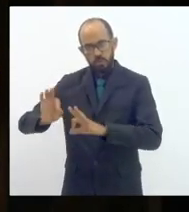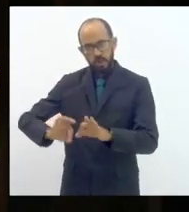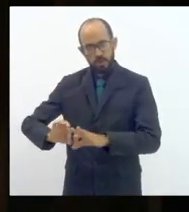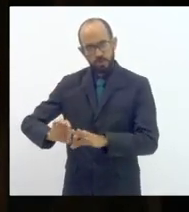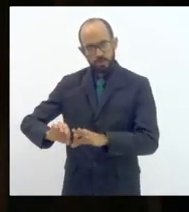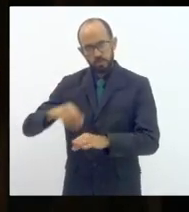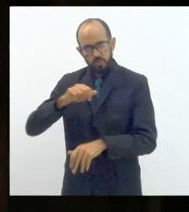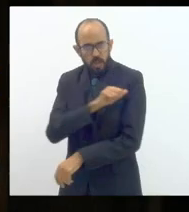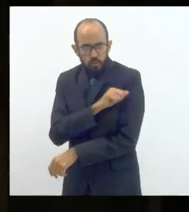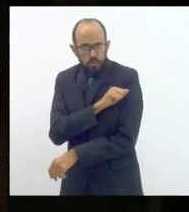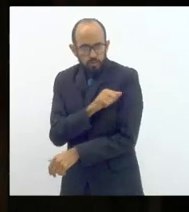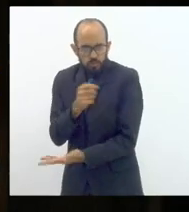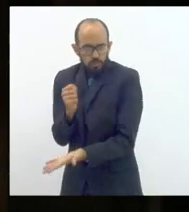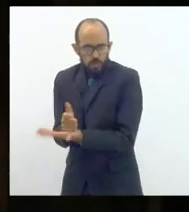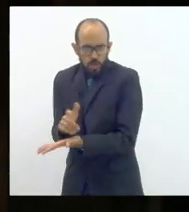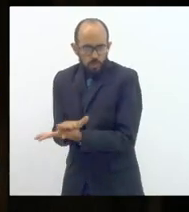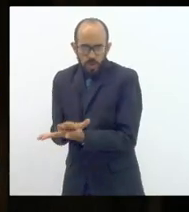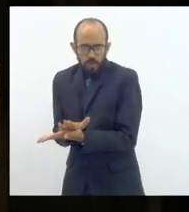pagam nada.